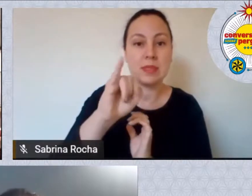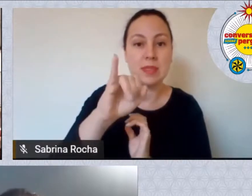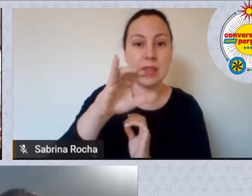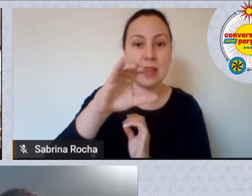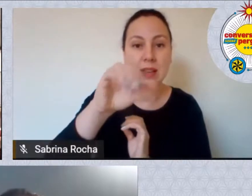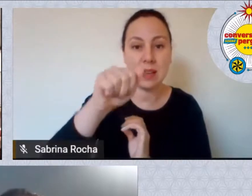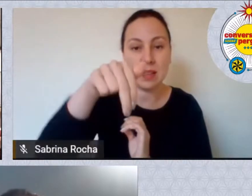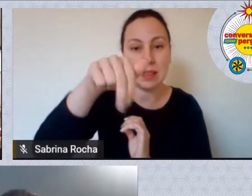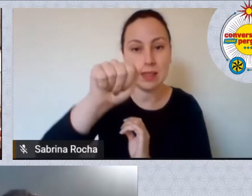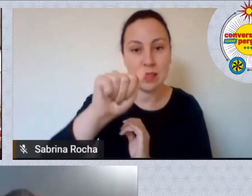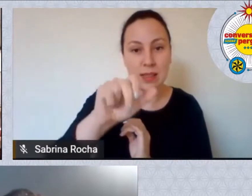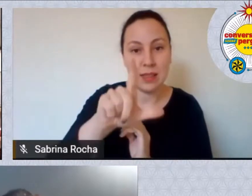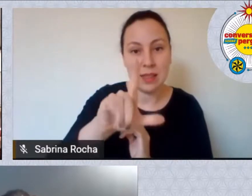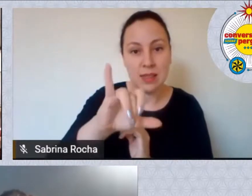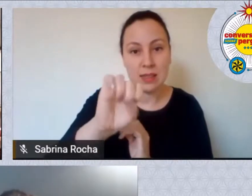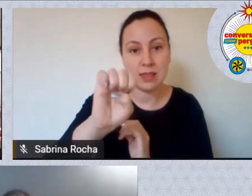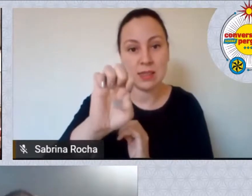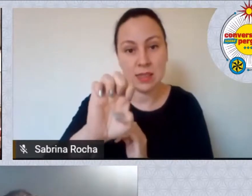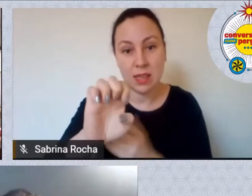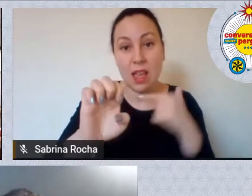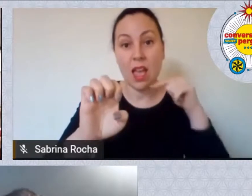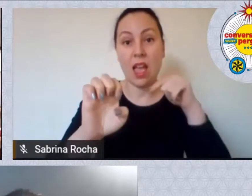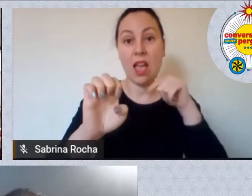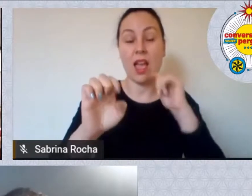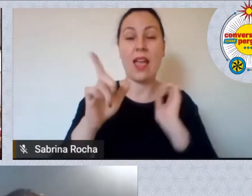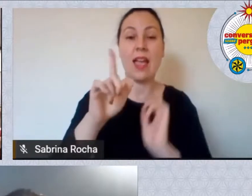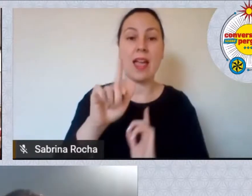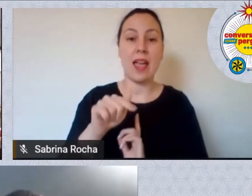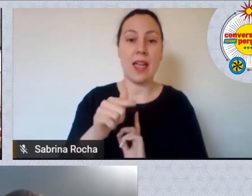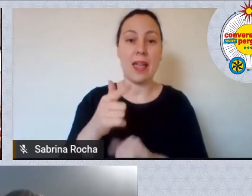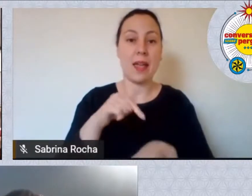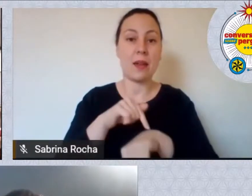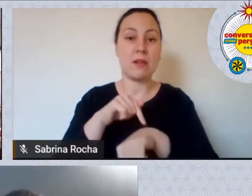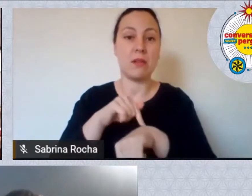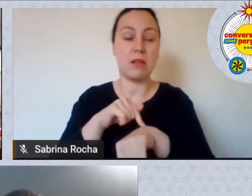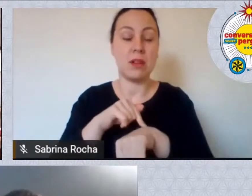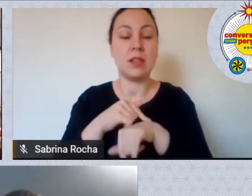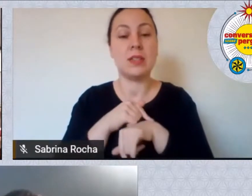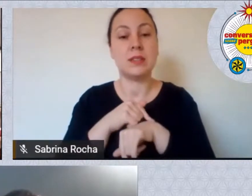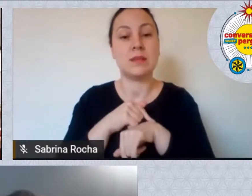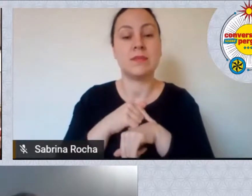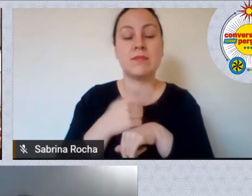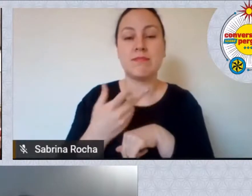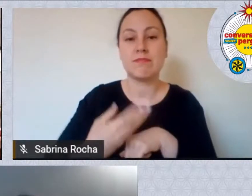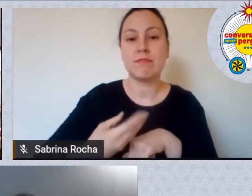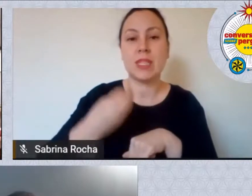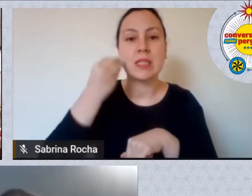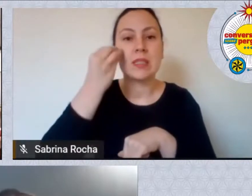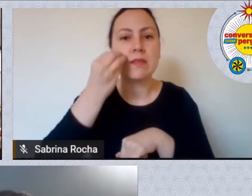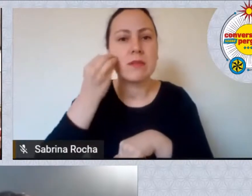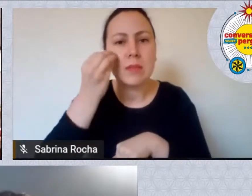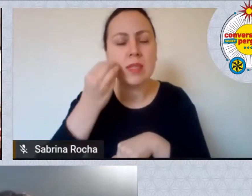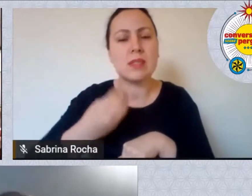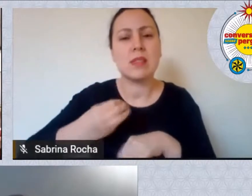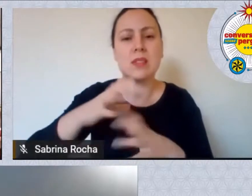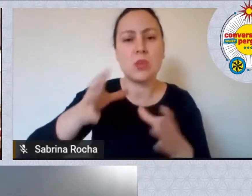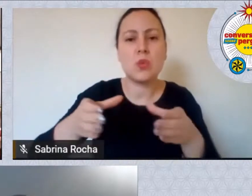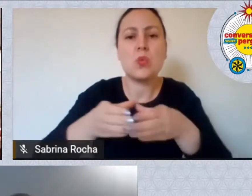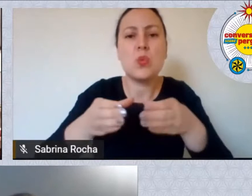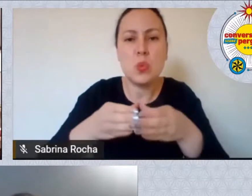na vida em que se coloca um parênteses, e é isso que a gente está vivendo enquanto experiência coletiva com a